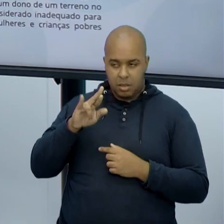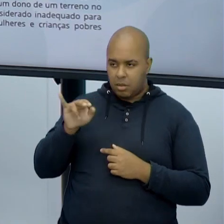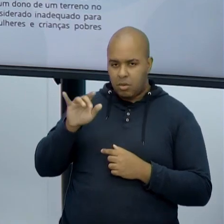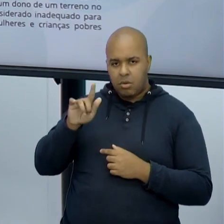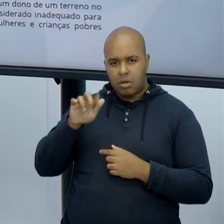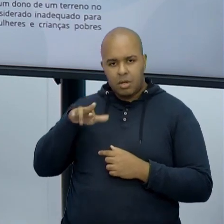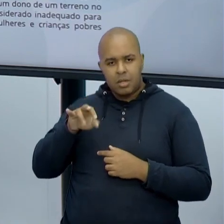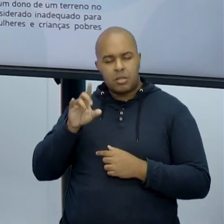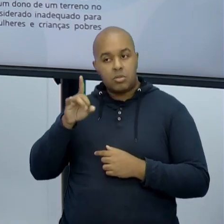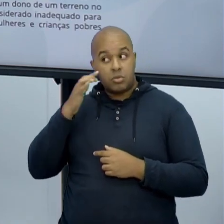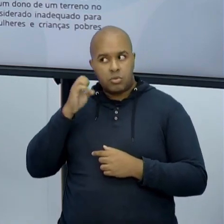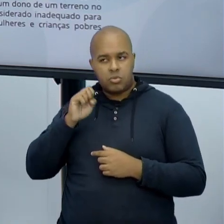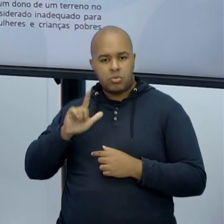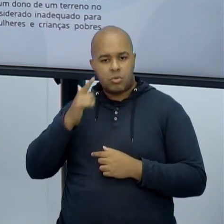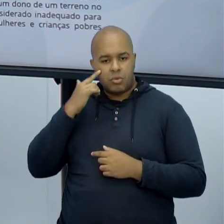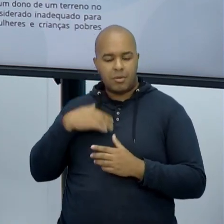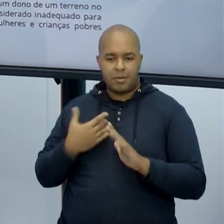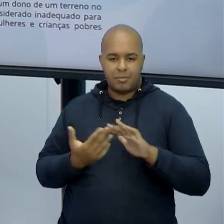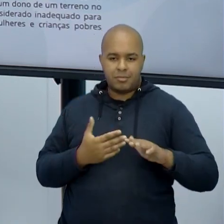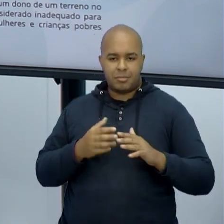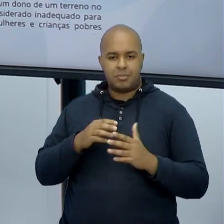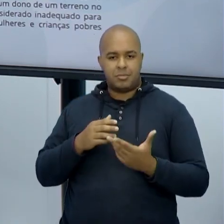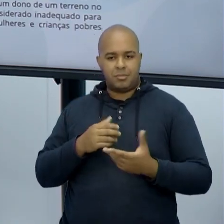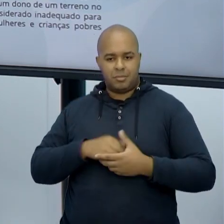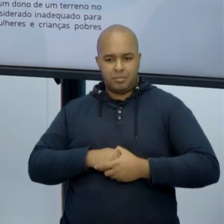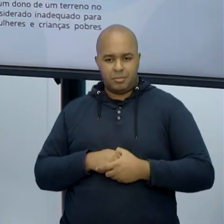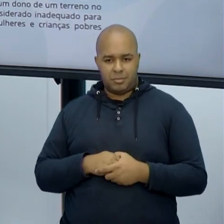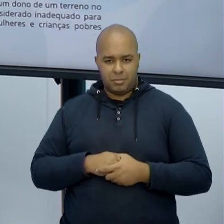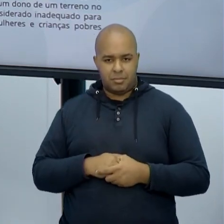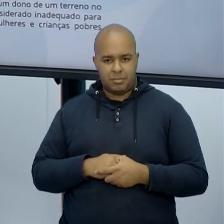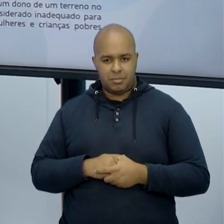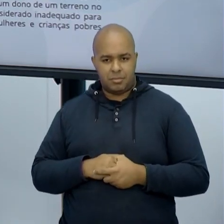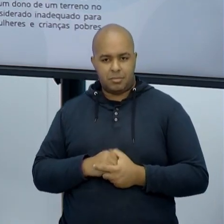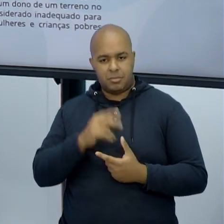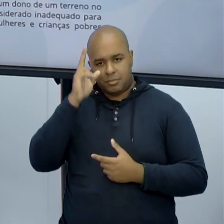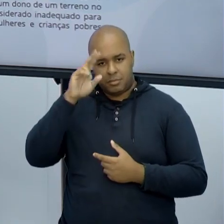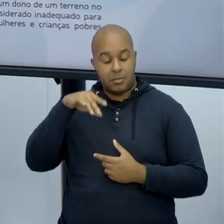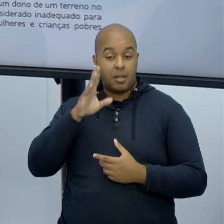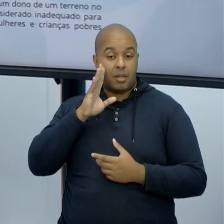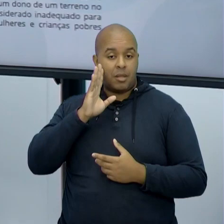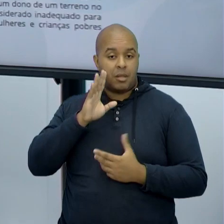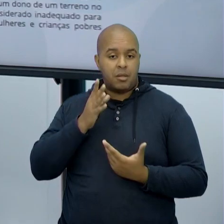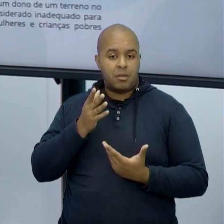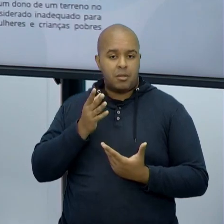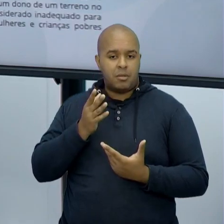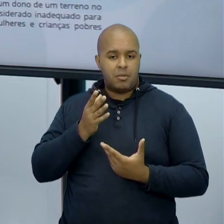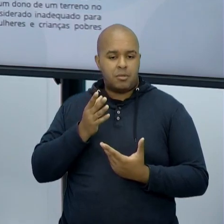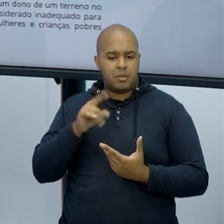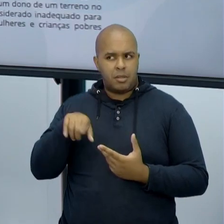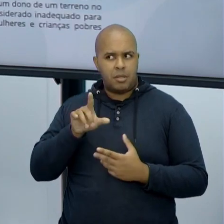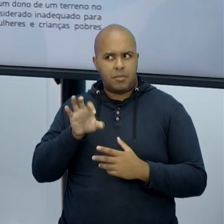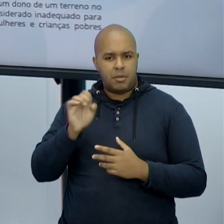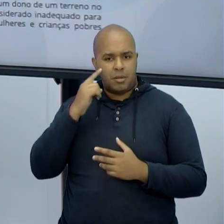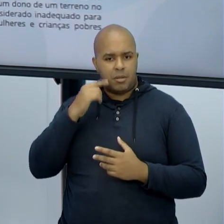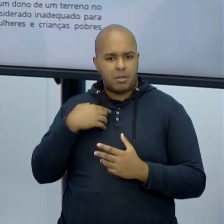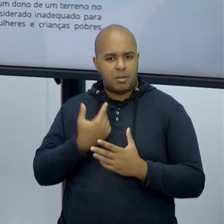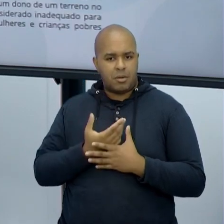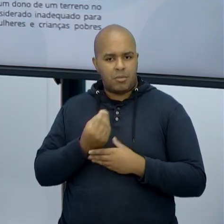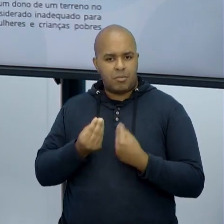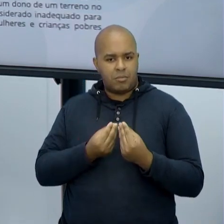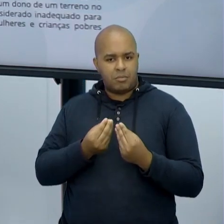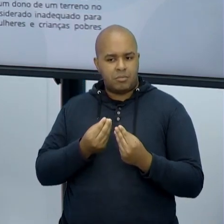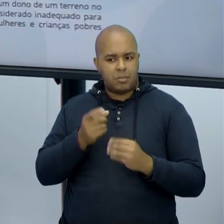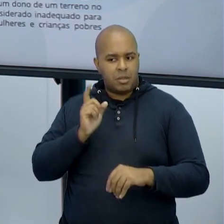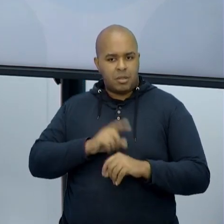errei aqui. Mas vamos lá. Rio Grande do Sul. A história é legal que ele pegou o espírito